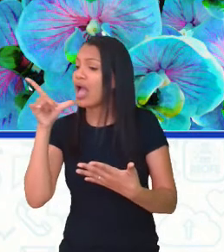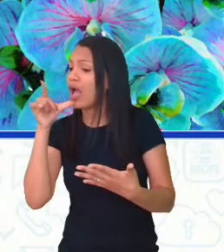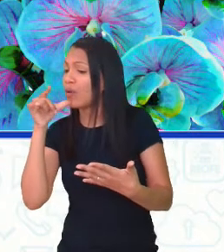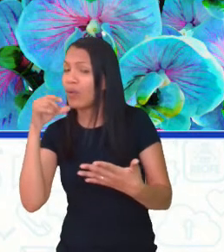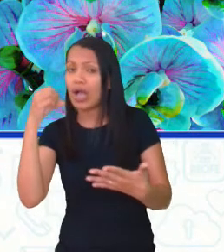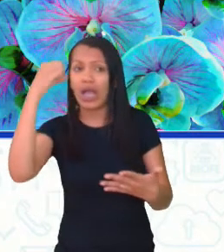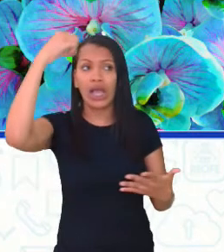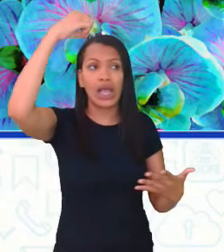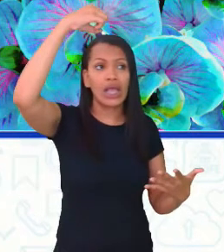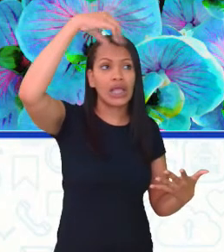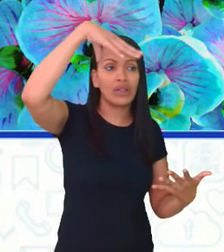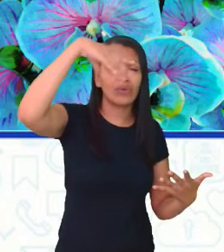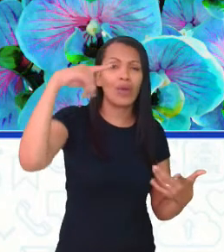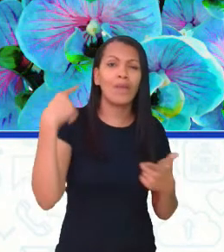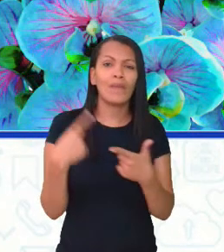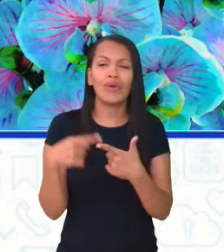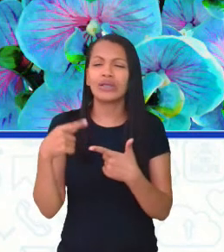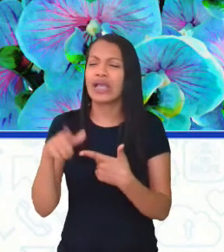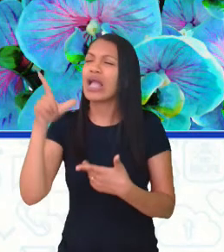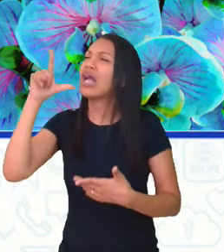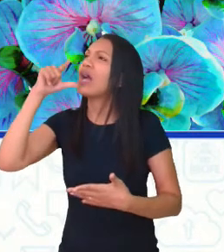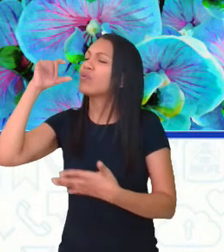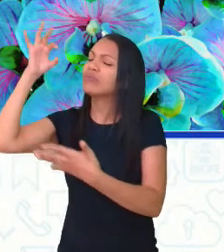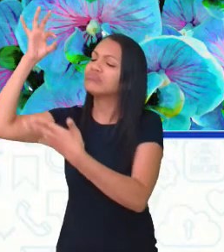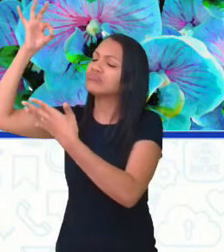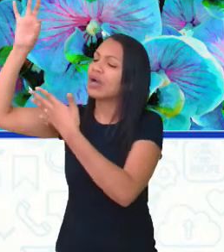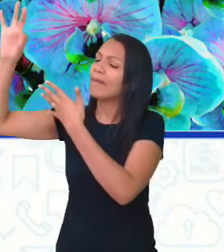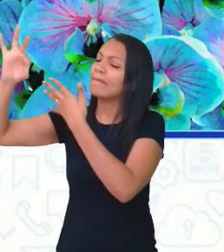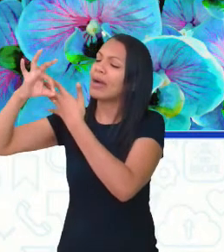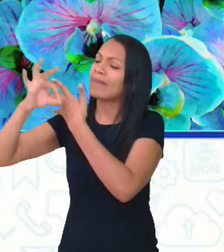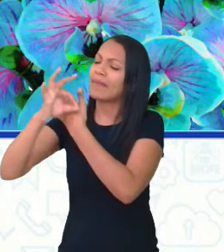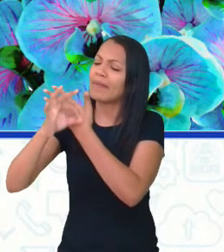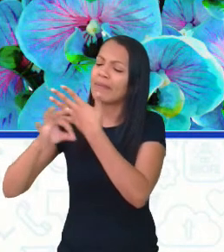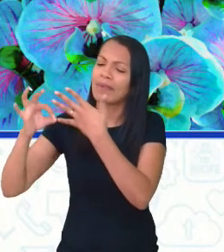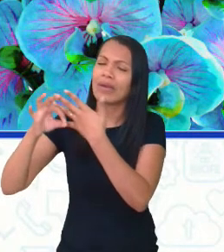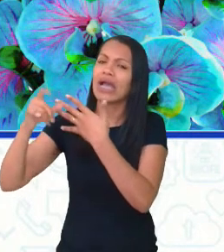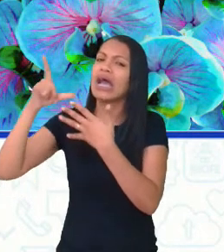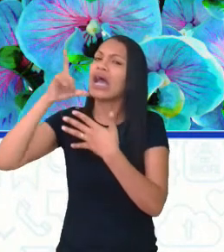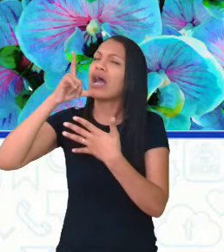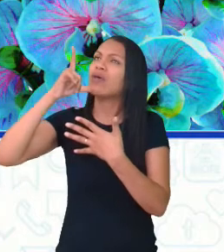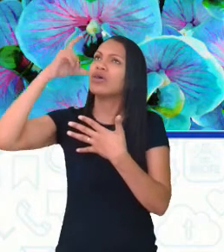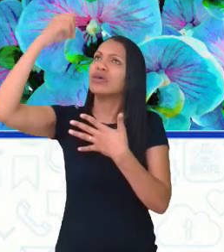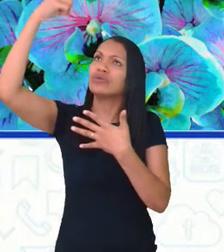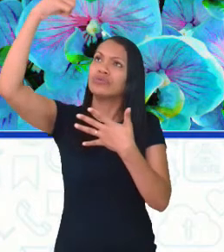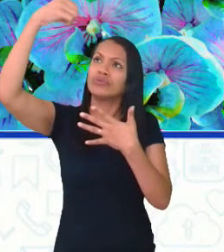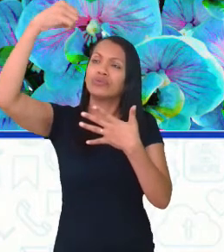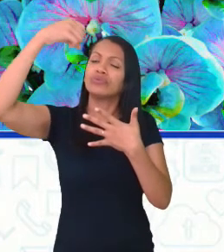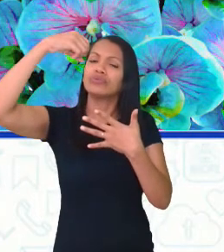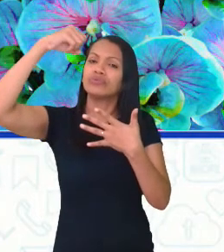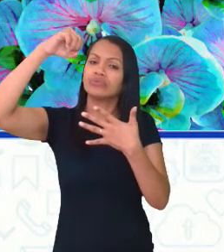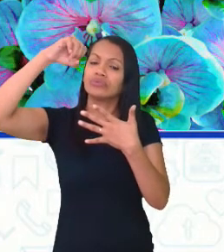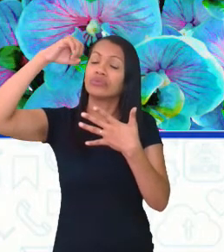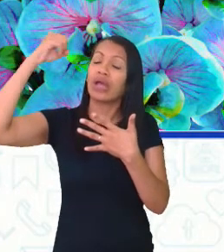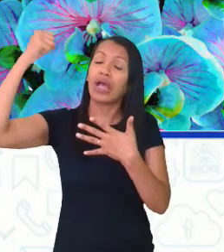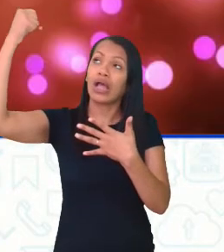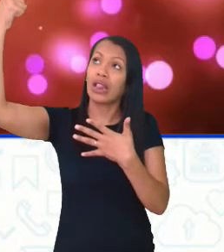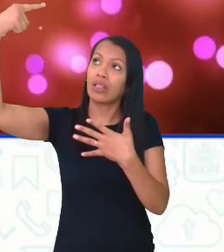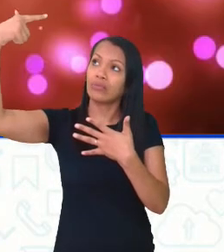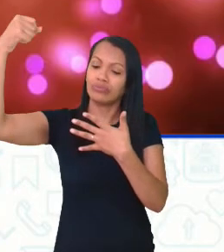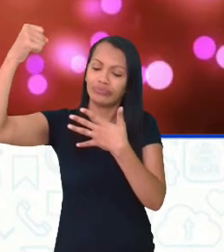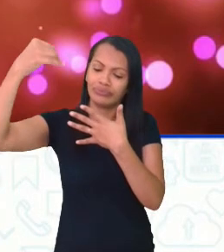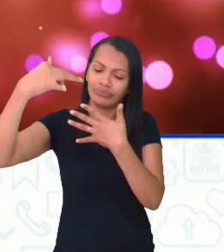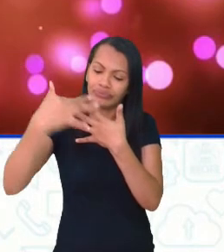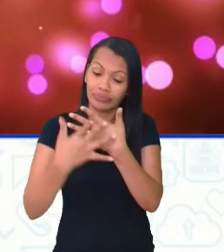faz seu esplendor, seu brilho, né? Seu grande mistério é a simplicidade. Então, olha aí